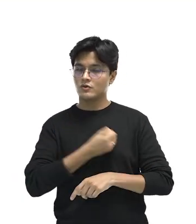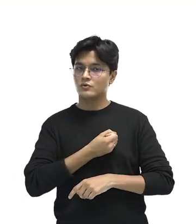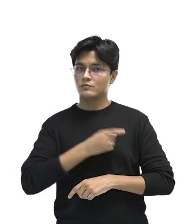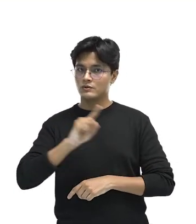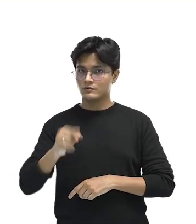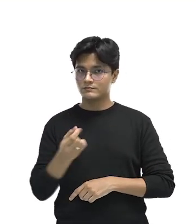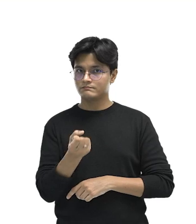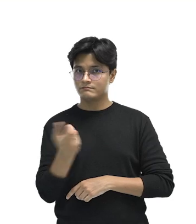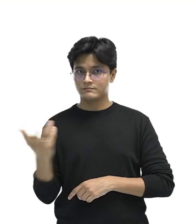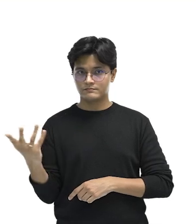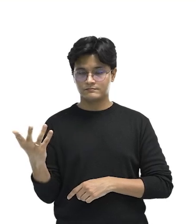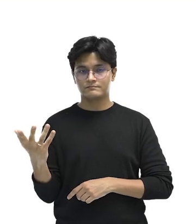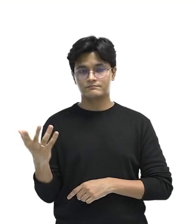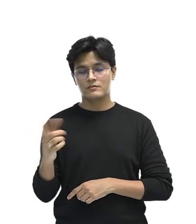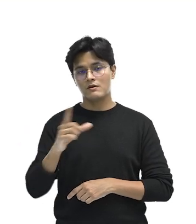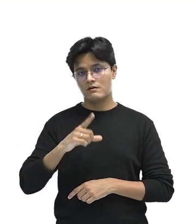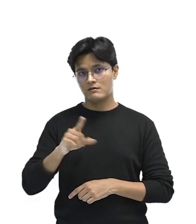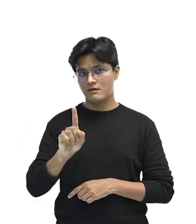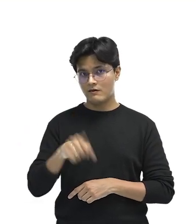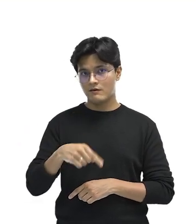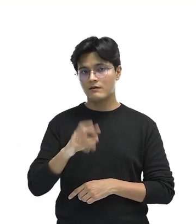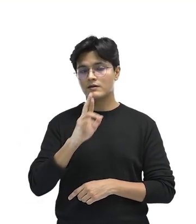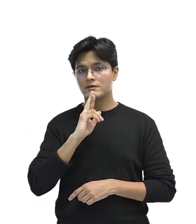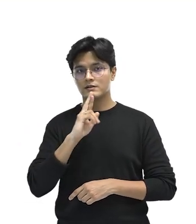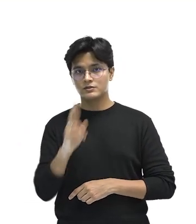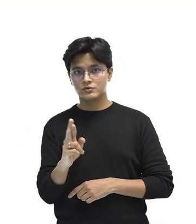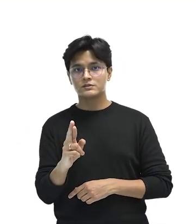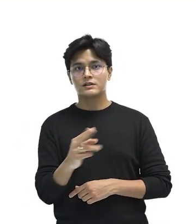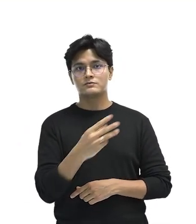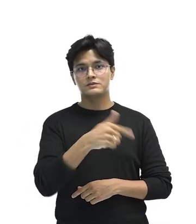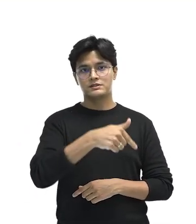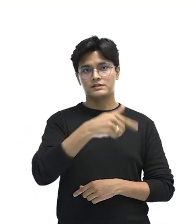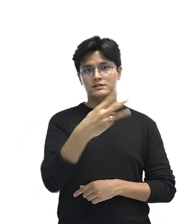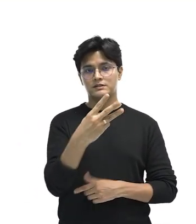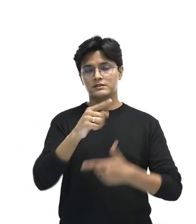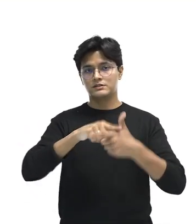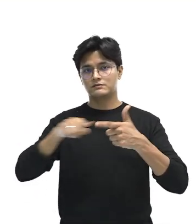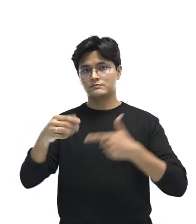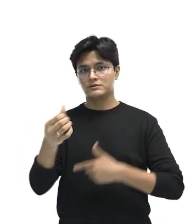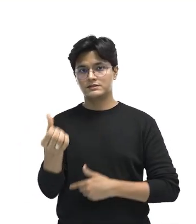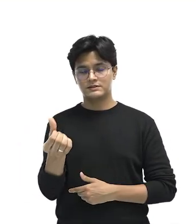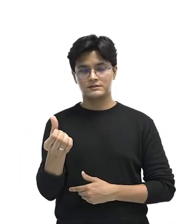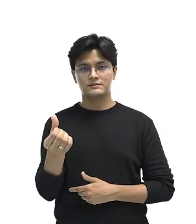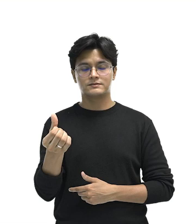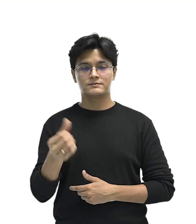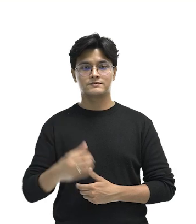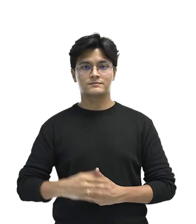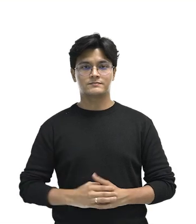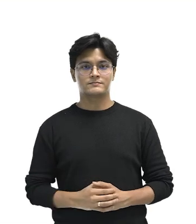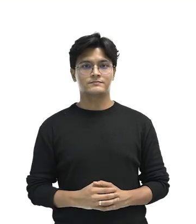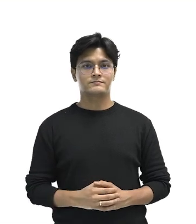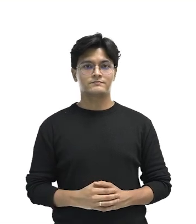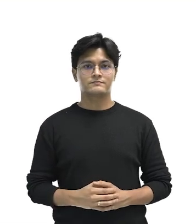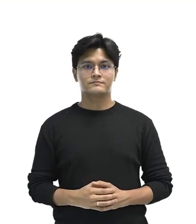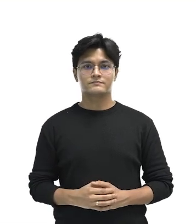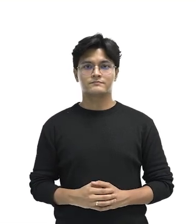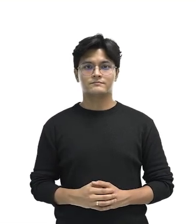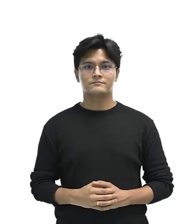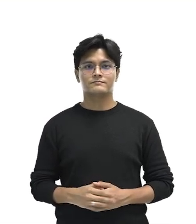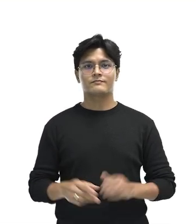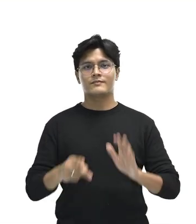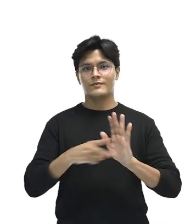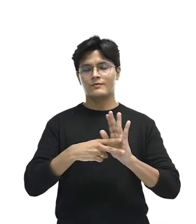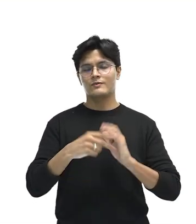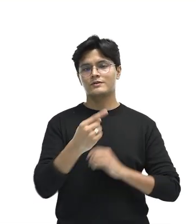né? Que é o resultado ali da divisão de 73 por 6. Que é igual a